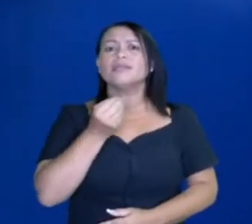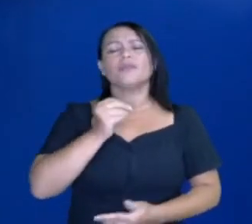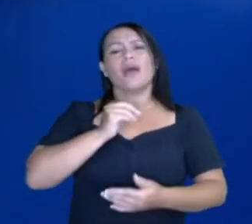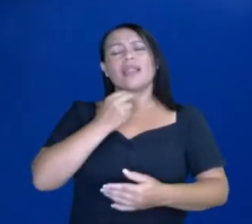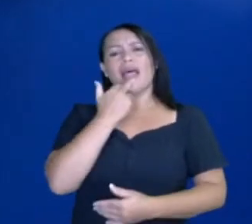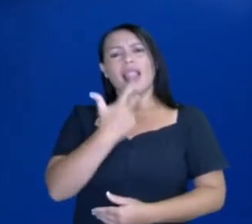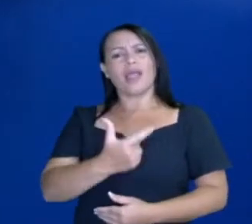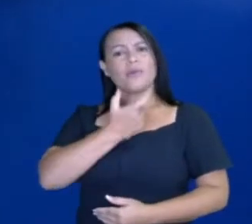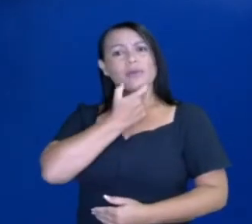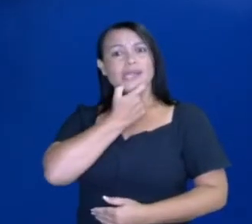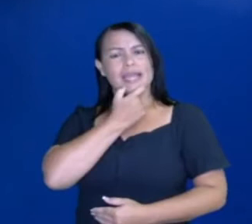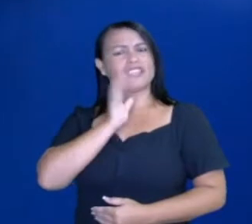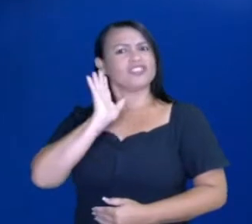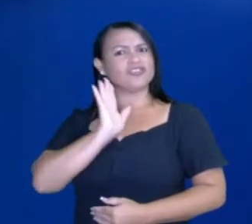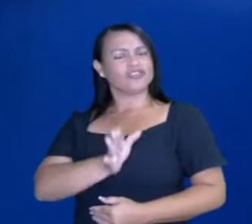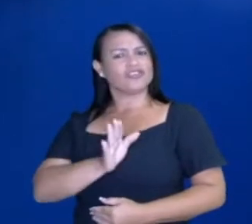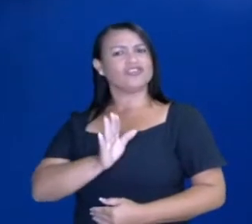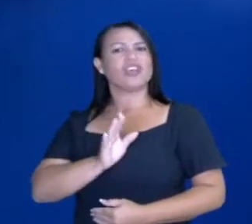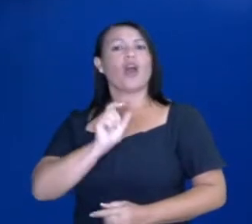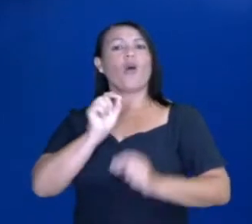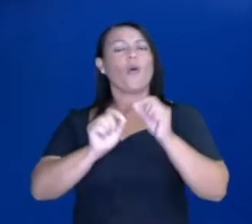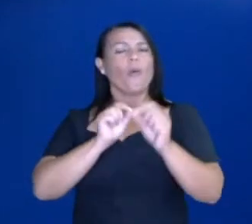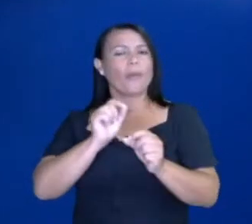inglesa, já visando o